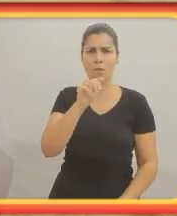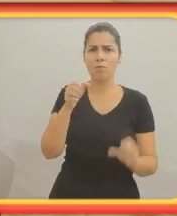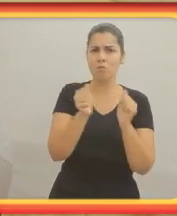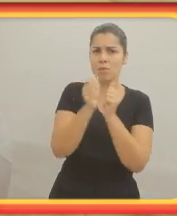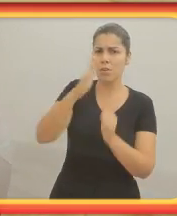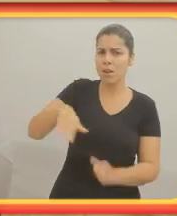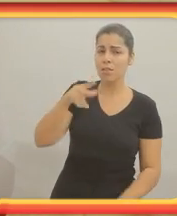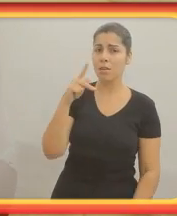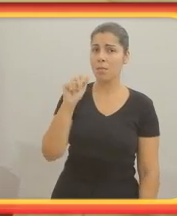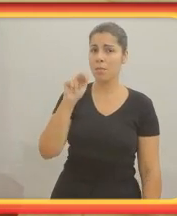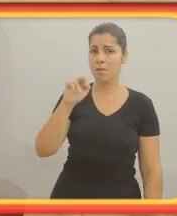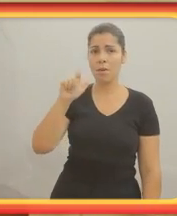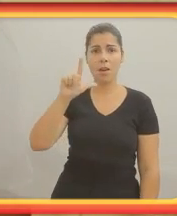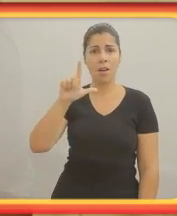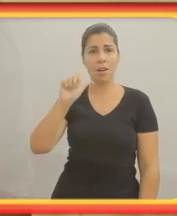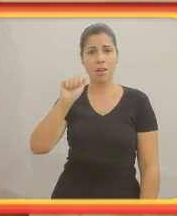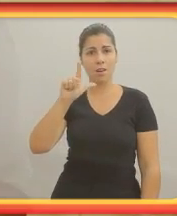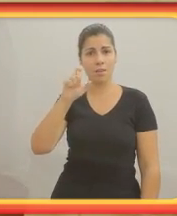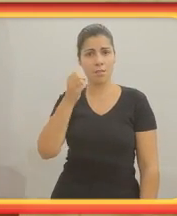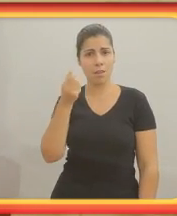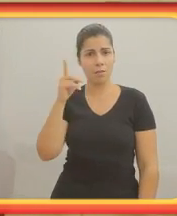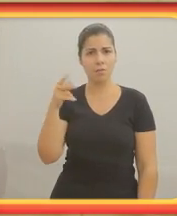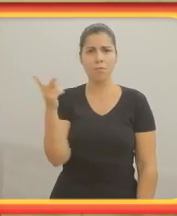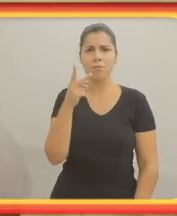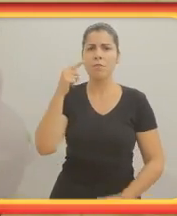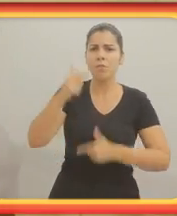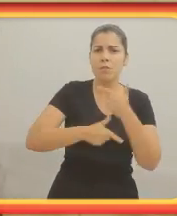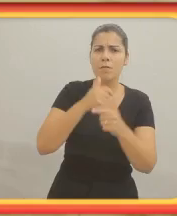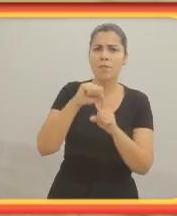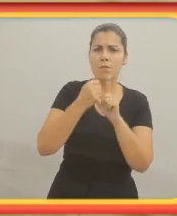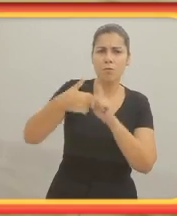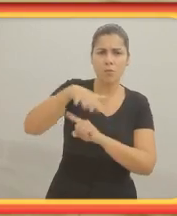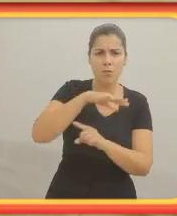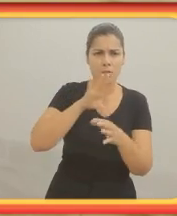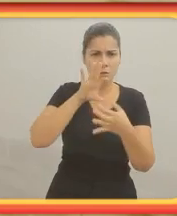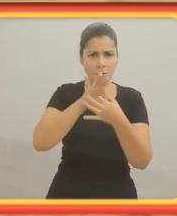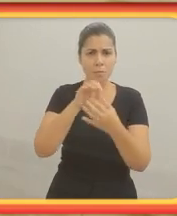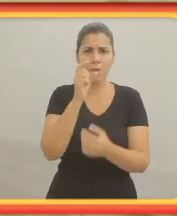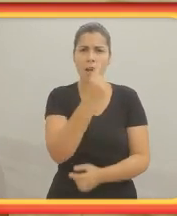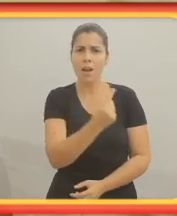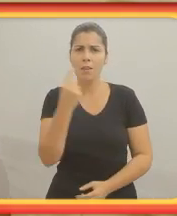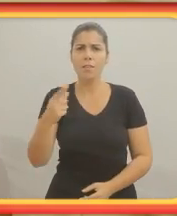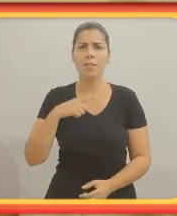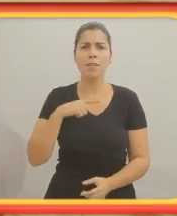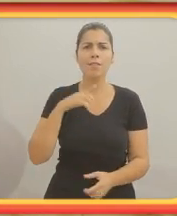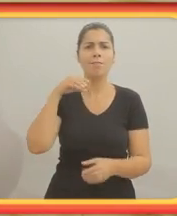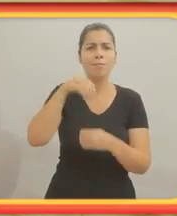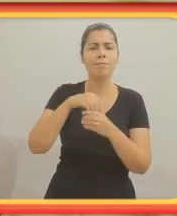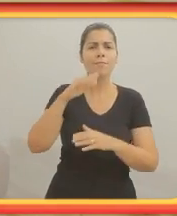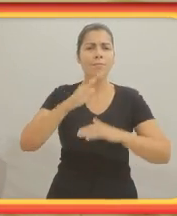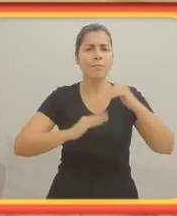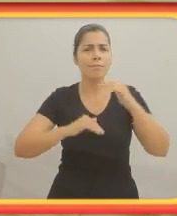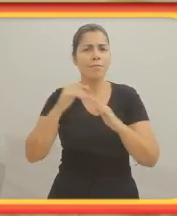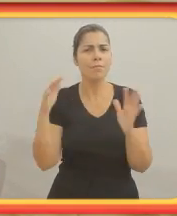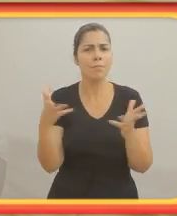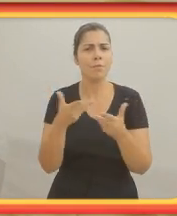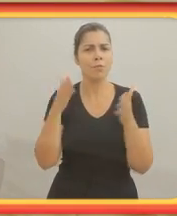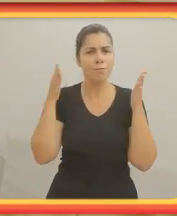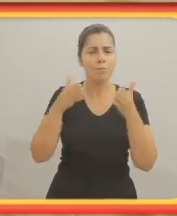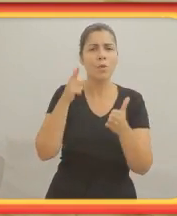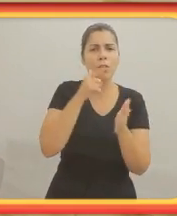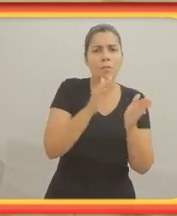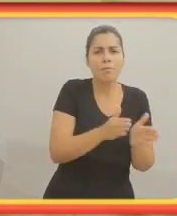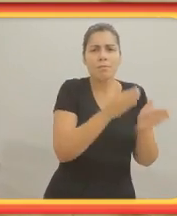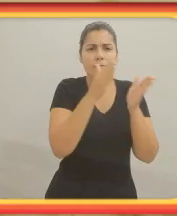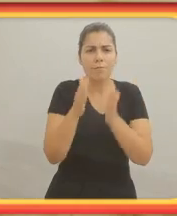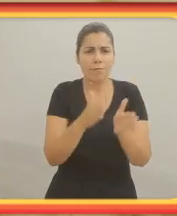que vocês vão ver com a professora Laura e as crianças Pavel e Alessandro são atividades de associação, para que